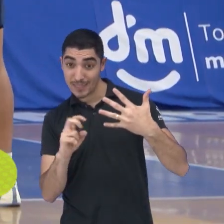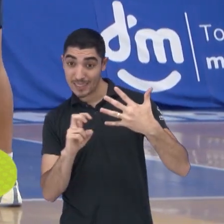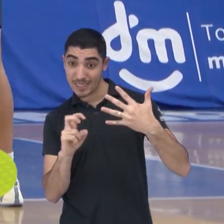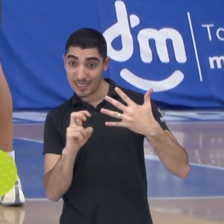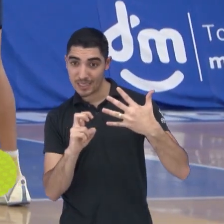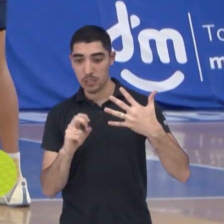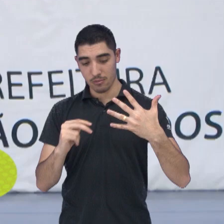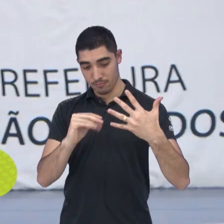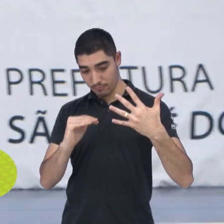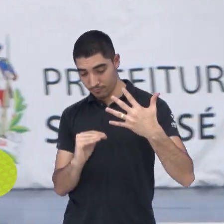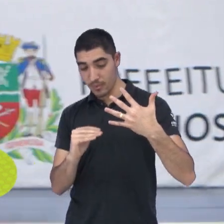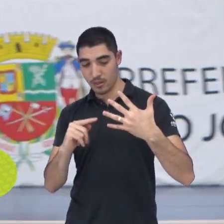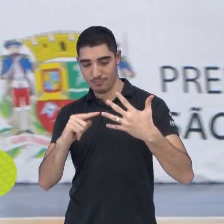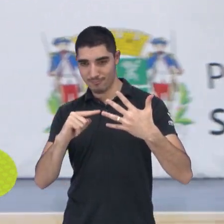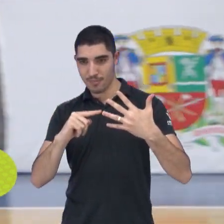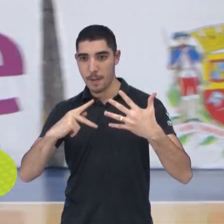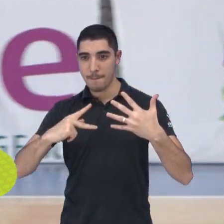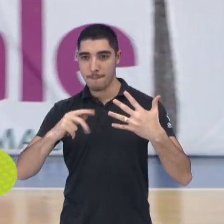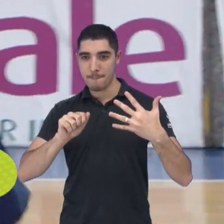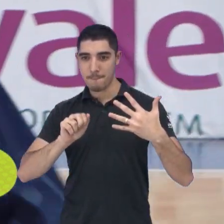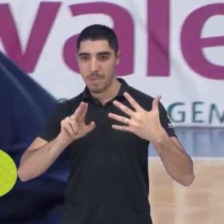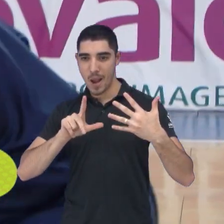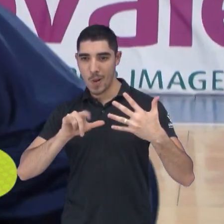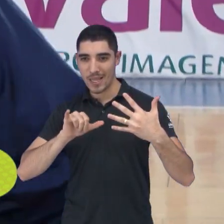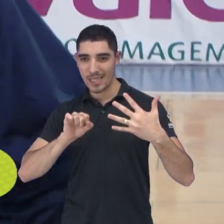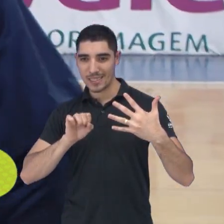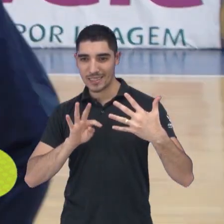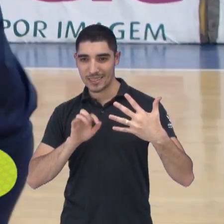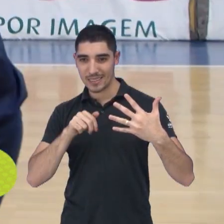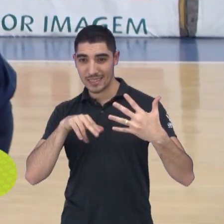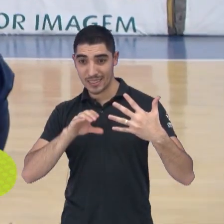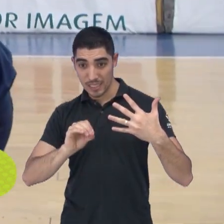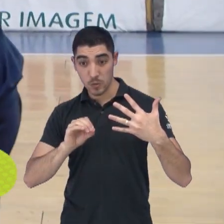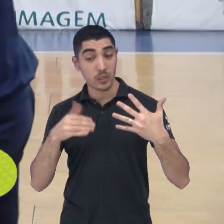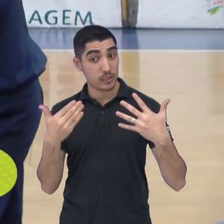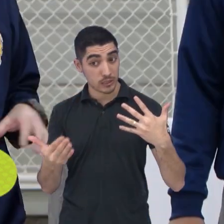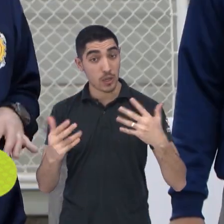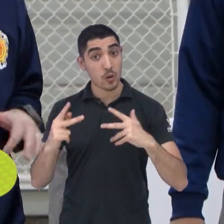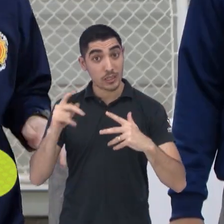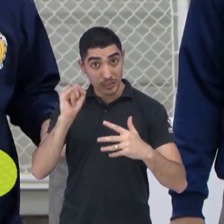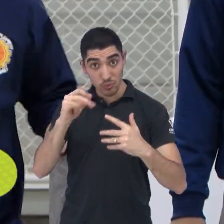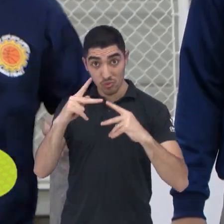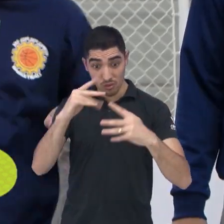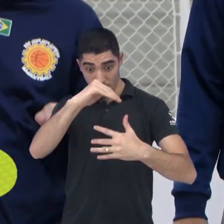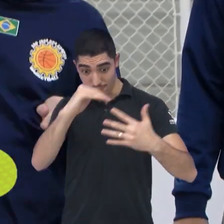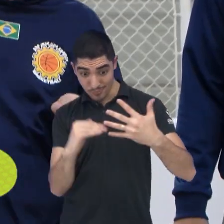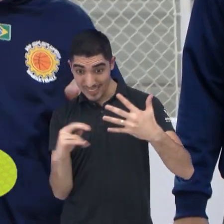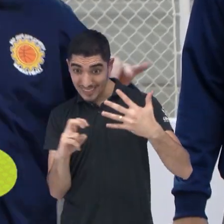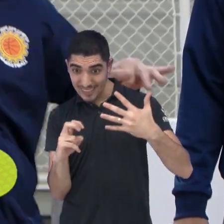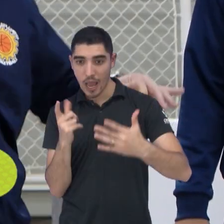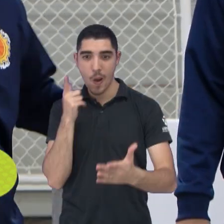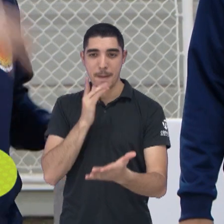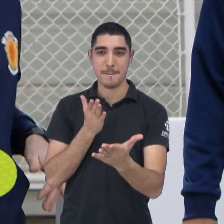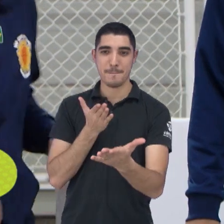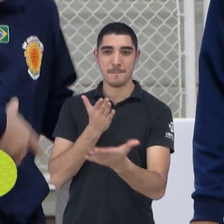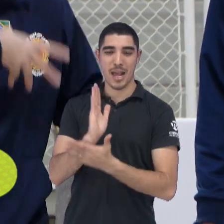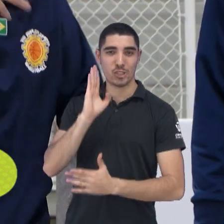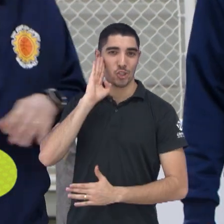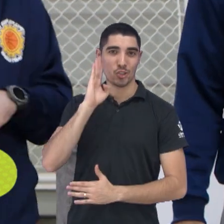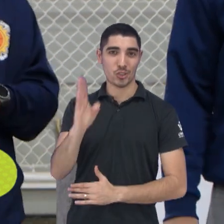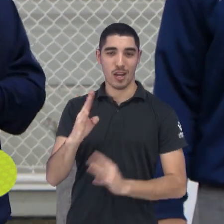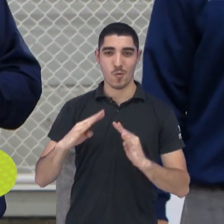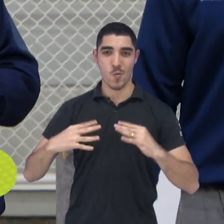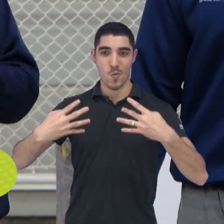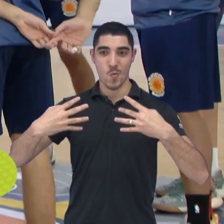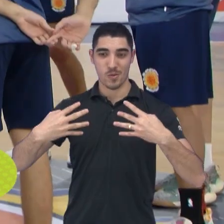de classificação, o que garante a equipe nos playoffs de quartas de final. E também a possibilidade de